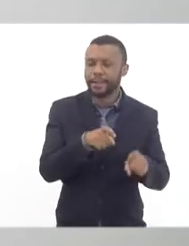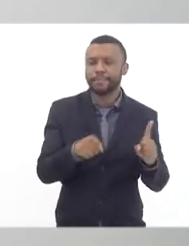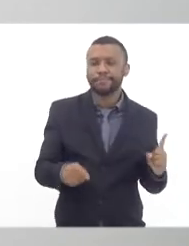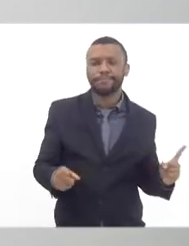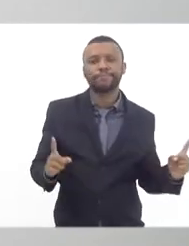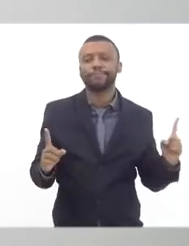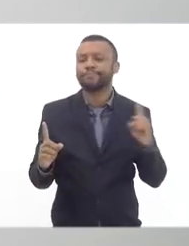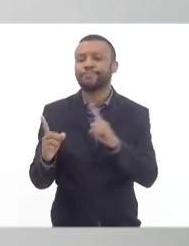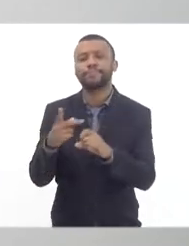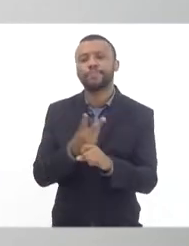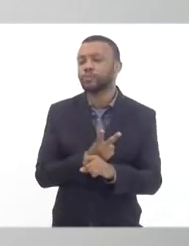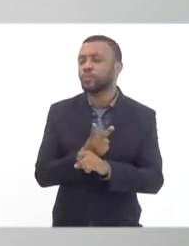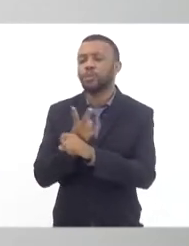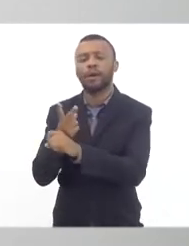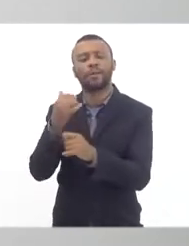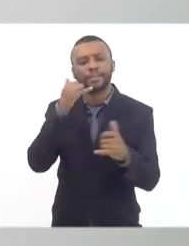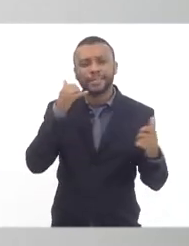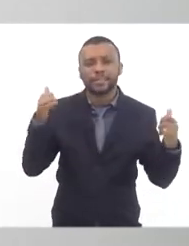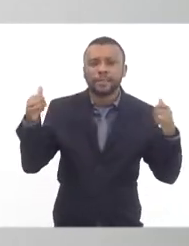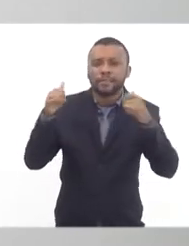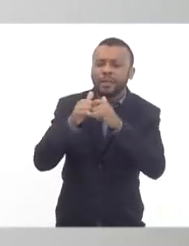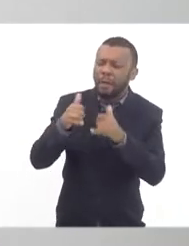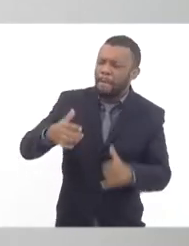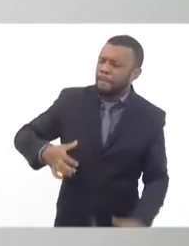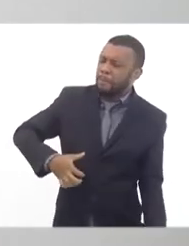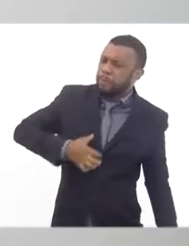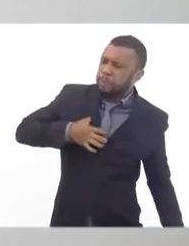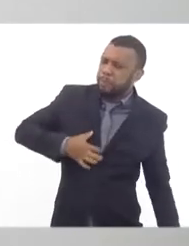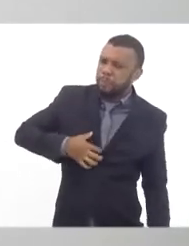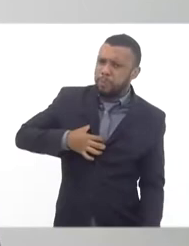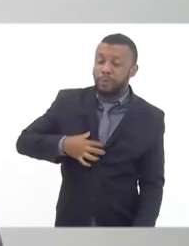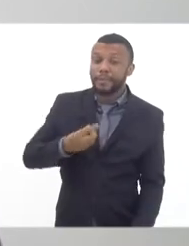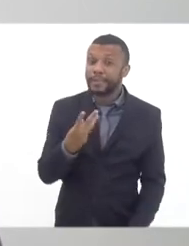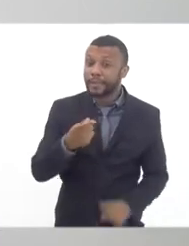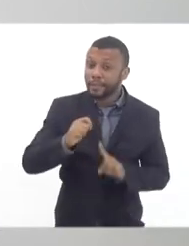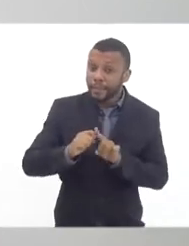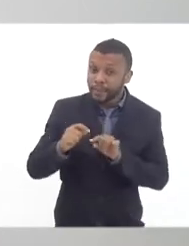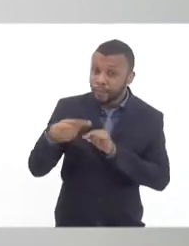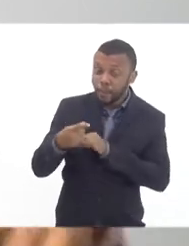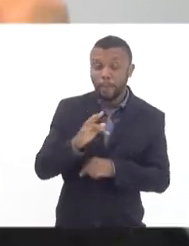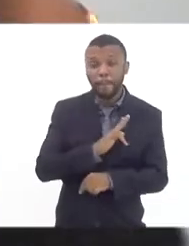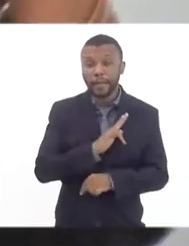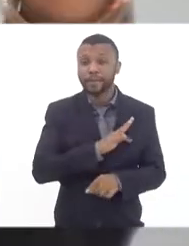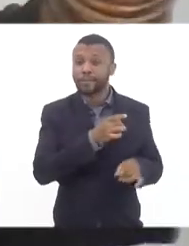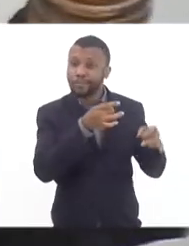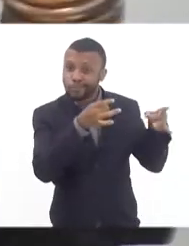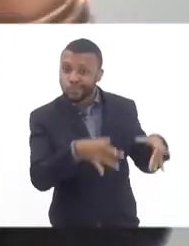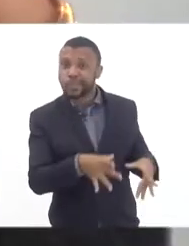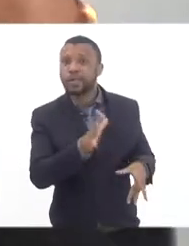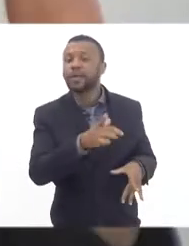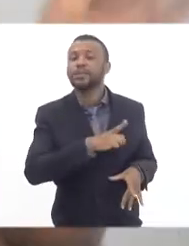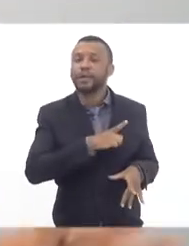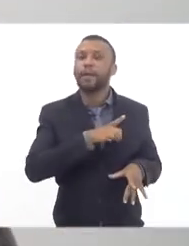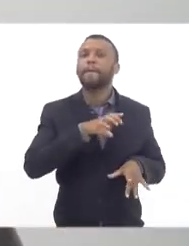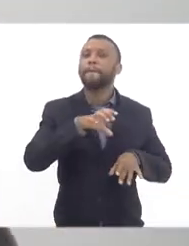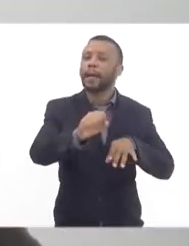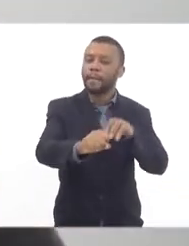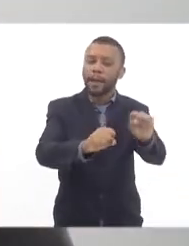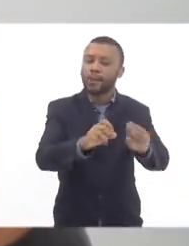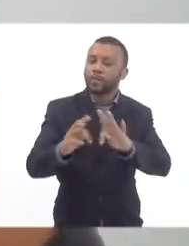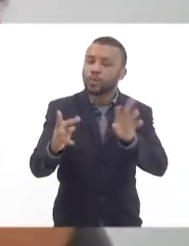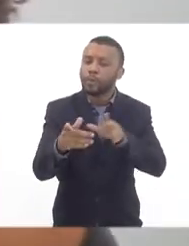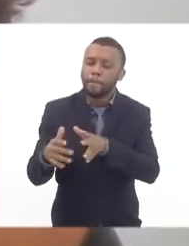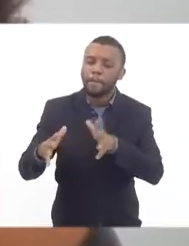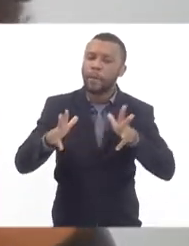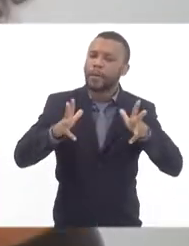nos procurou, nos telefonou muito indignada. 3 meses já que o batalhão tinha saído, tinha carregado todos os móveis, né, aqueles